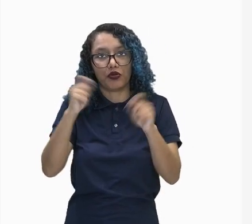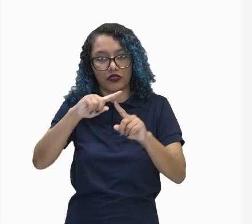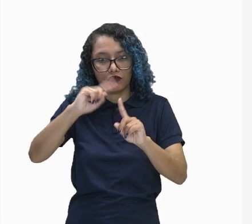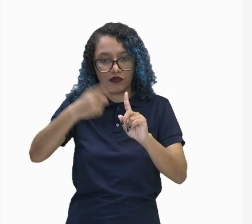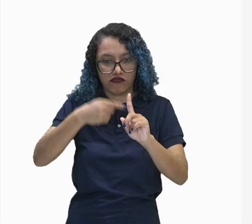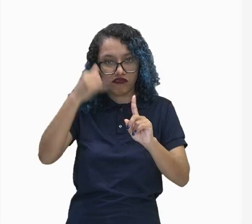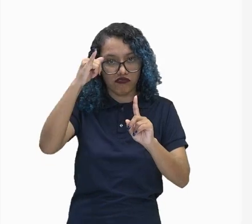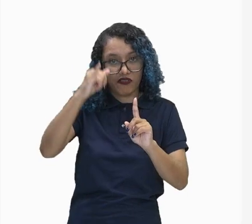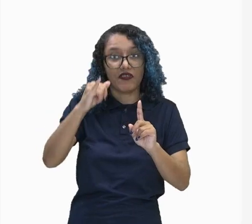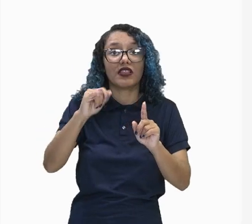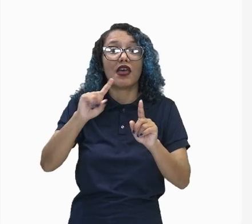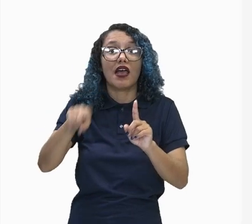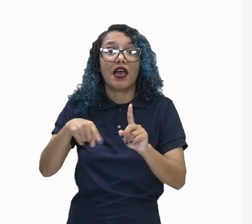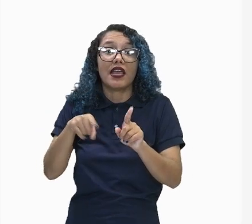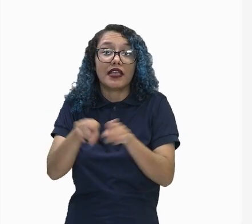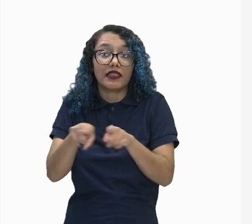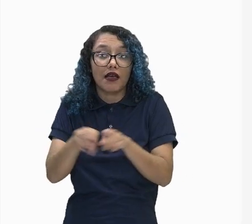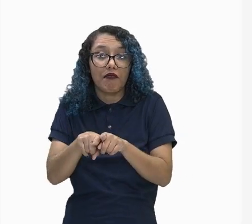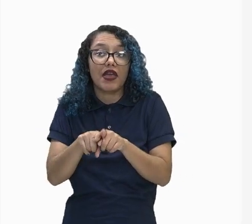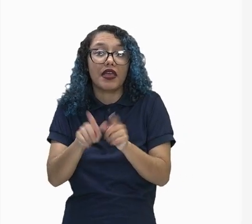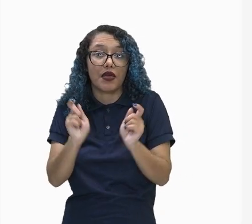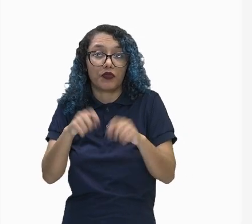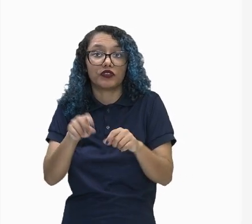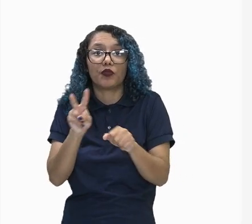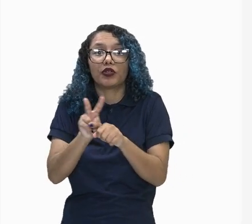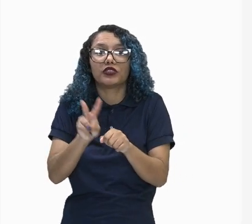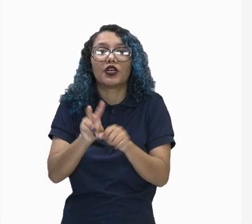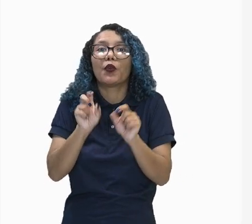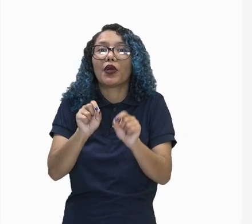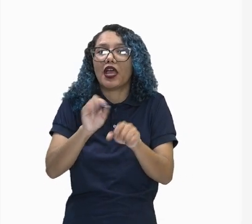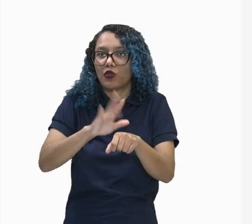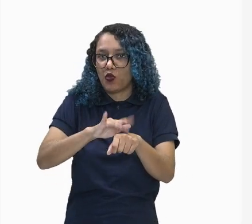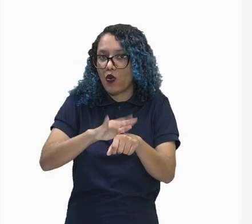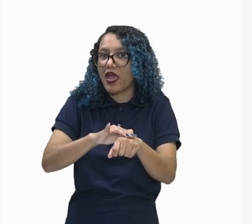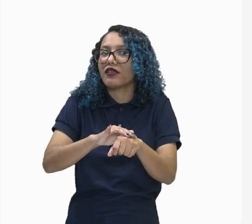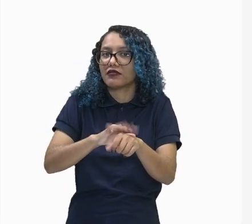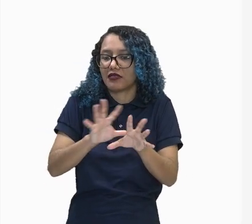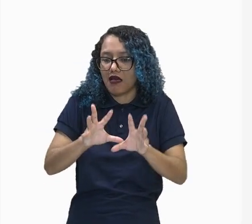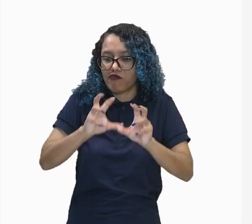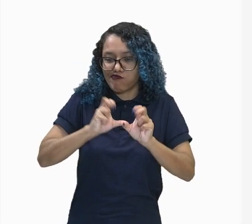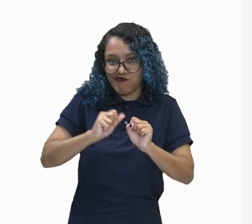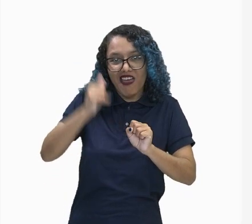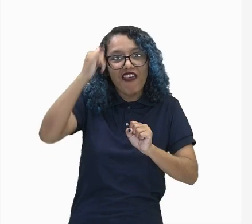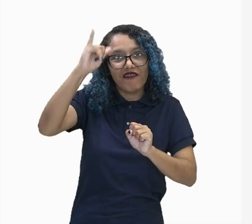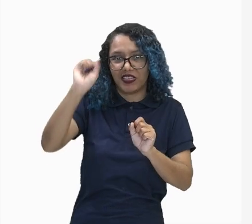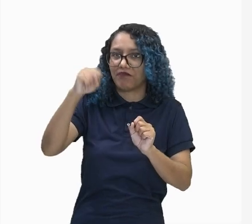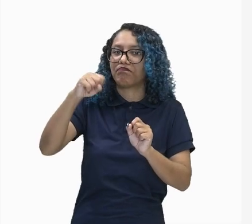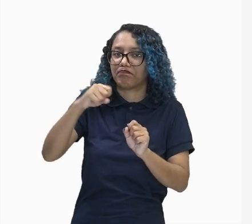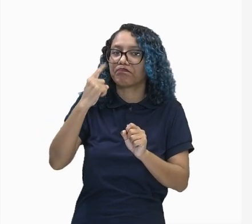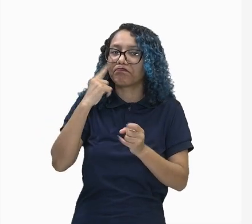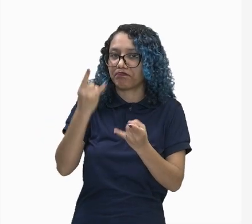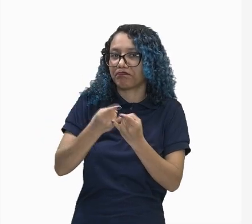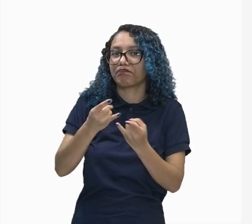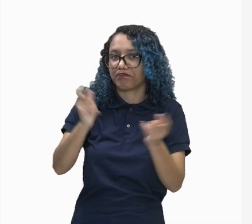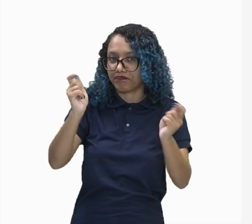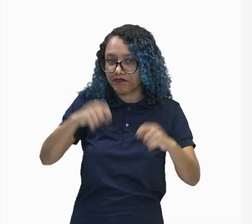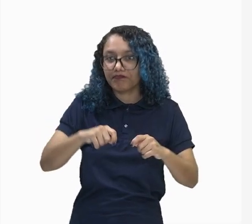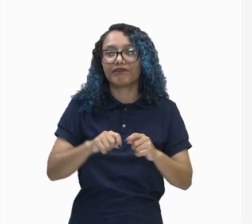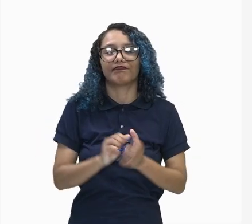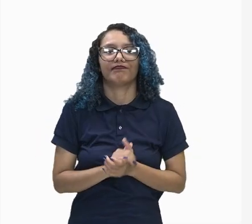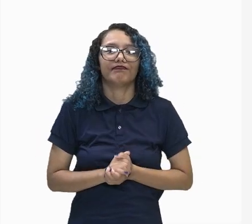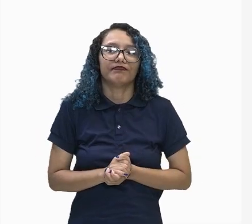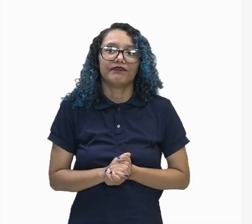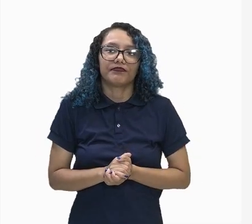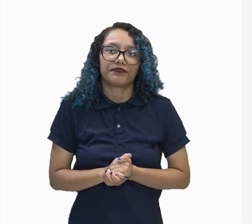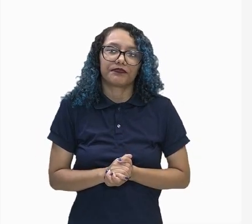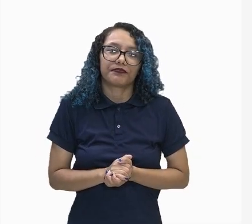gravidez indesejada, também vai proteger contra ISTs, tá? Então, no caso aí, a camisinha. E